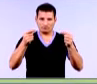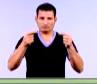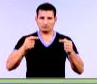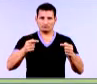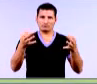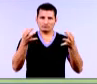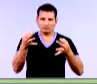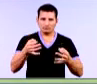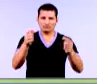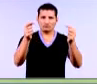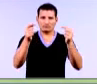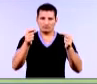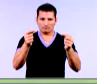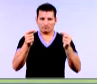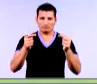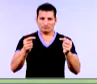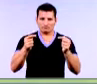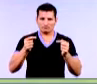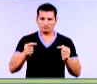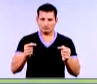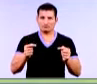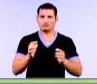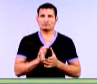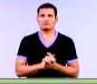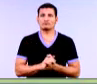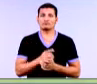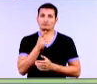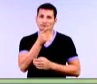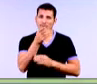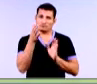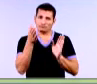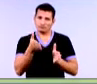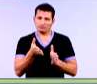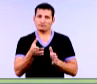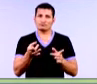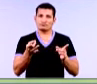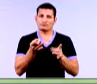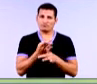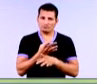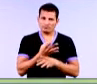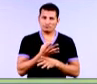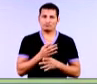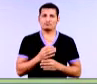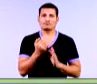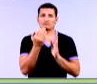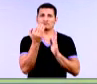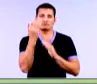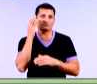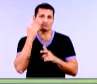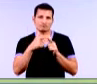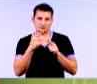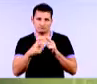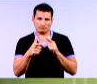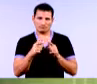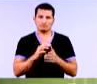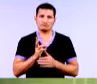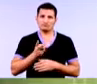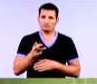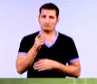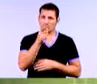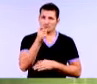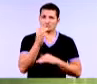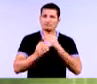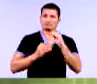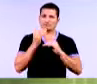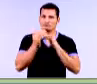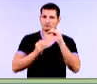maneira que é o correto. Isso já é a solução de um problema, tá? Sempre que vocês forem